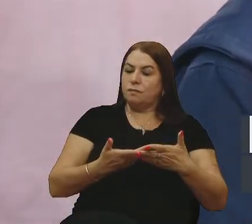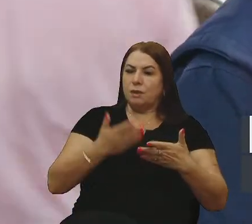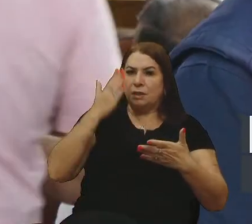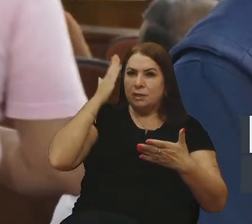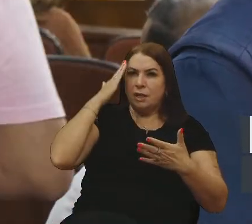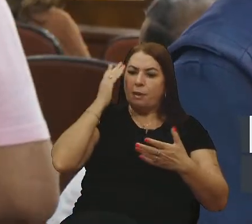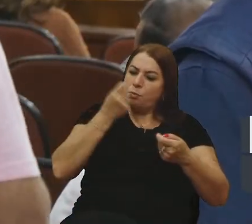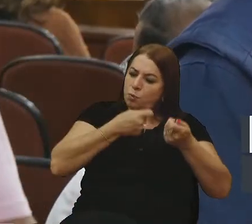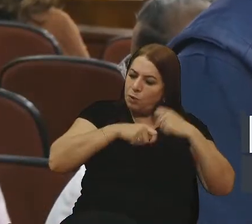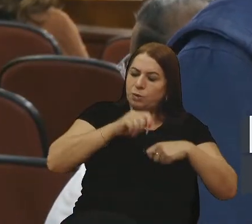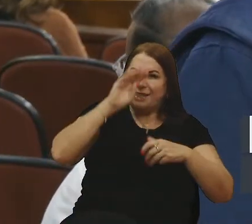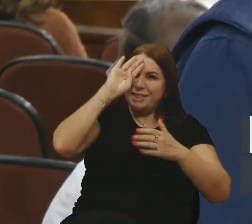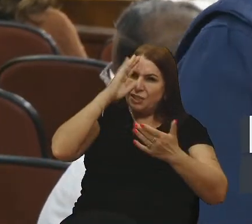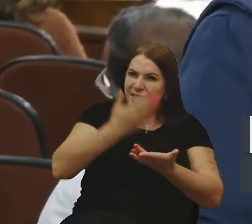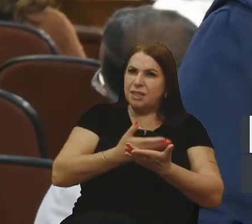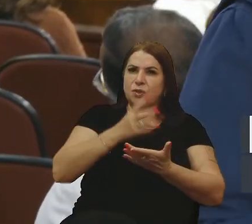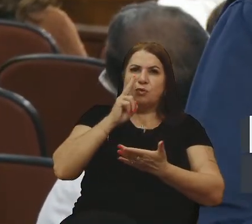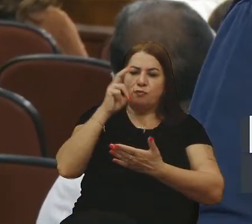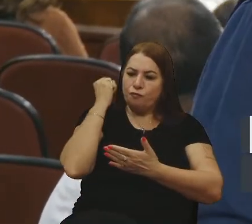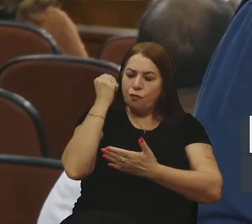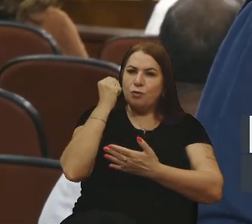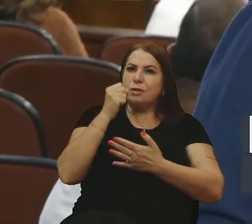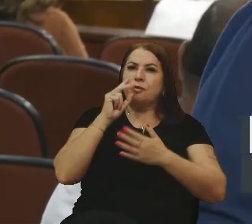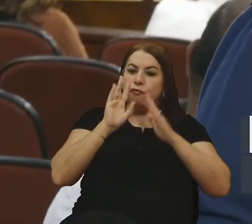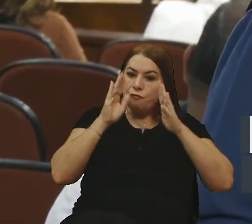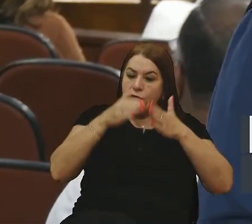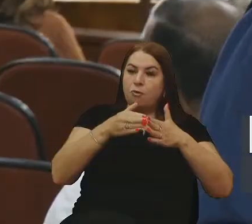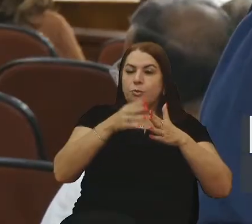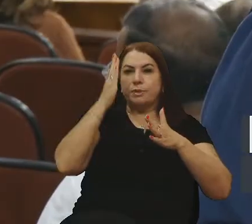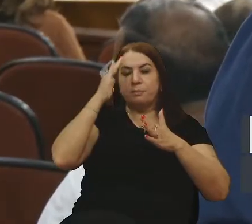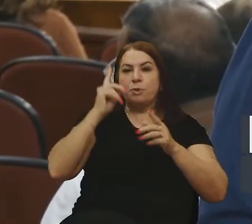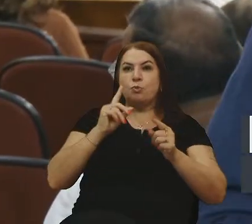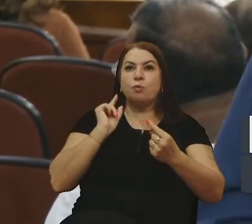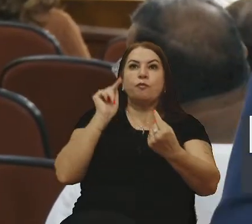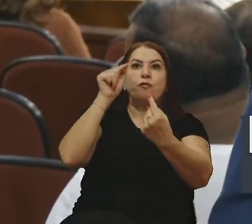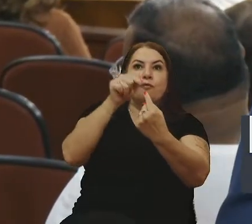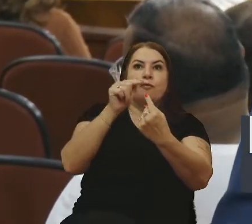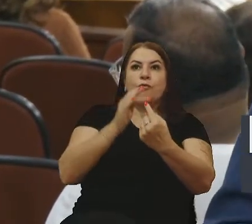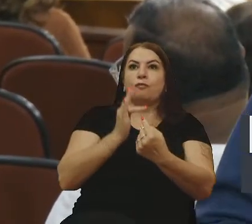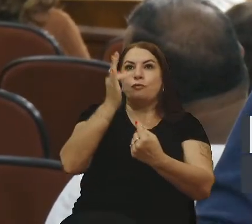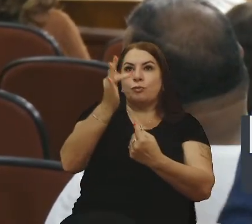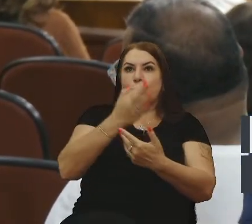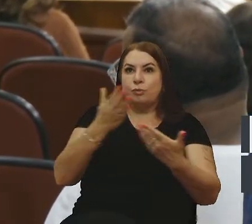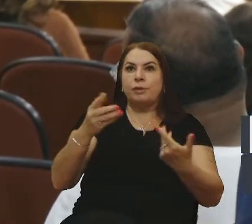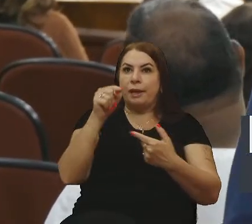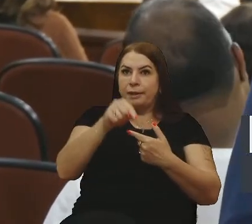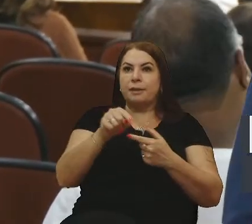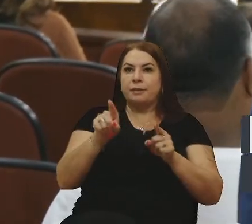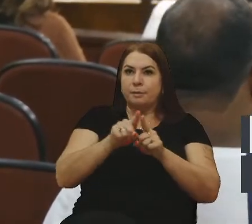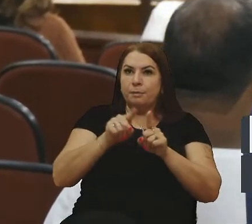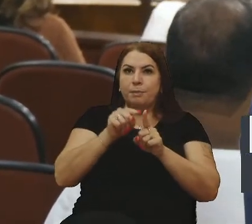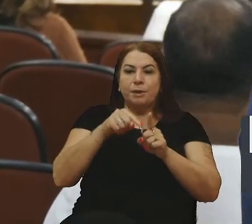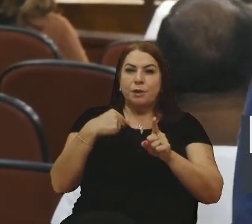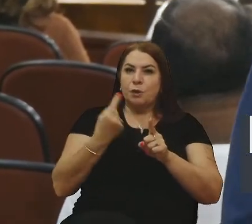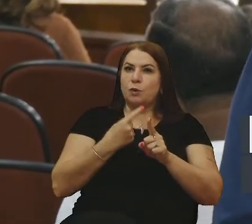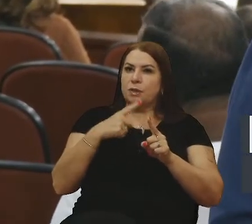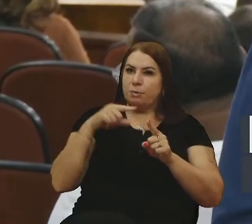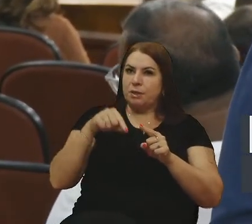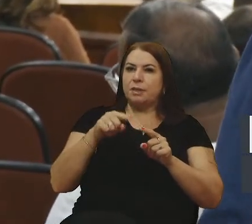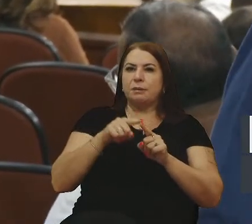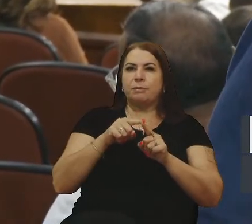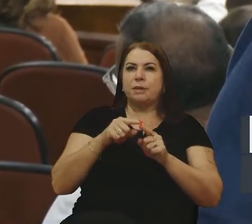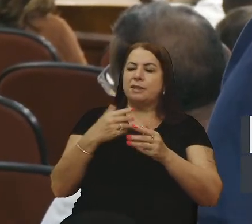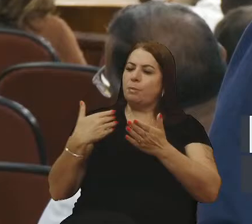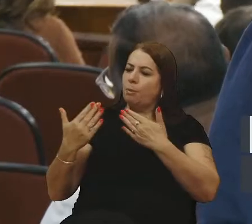seu negócio, de acreditar, de ter sua força, de ter seu foco, de saber onde quer chegar. E daqui a pouco, aqui mesmo, e nós já estamos aqui também tendo